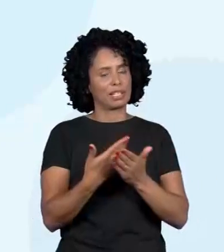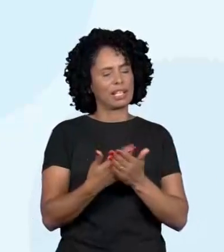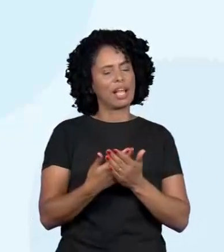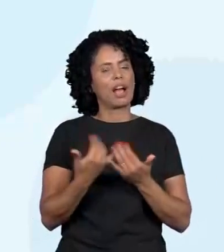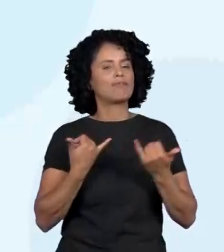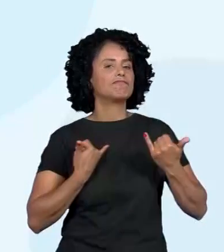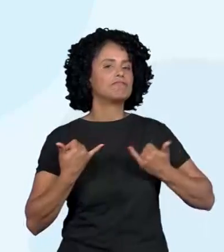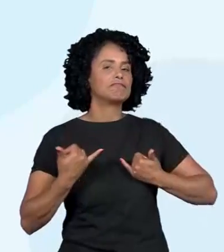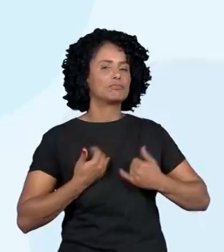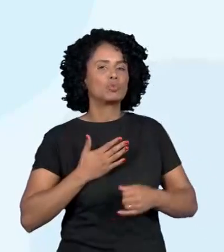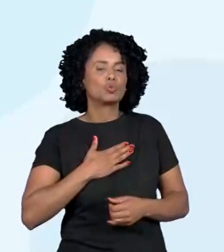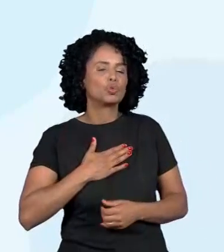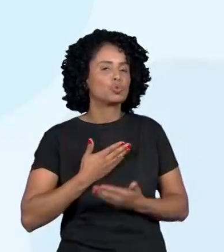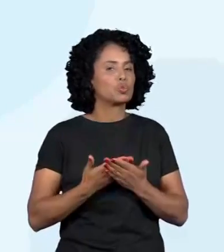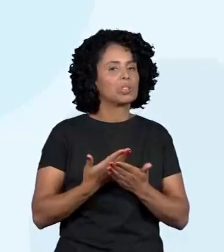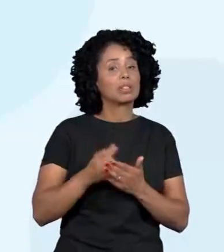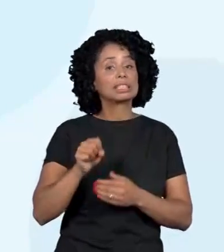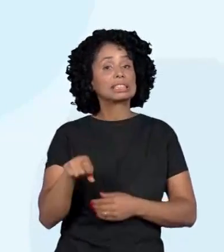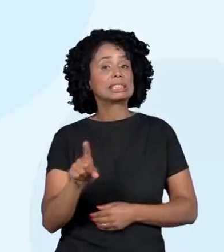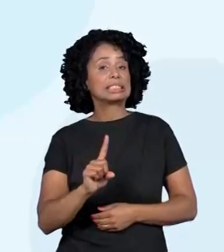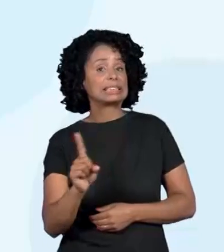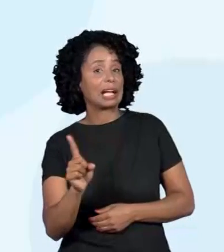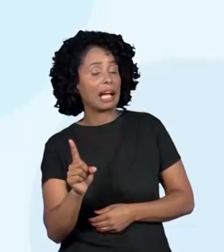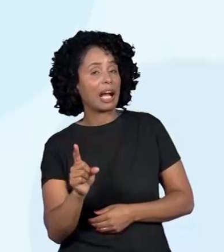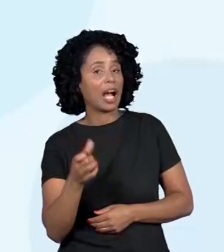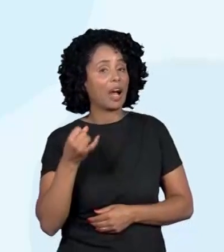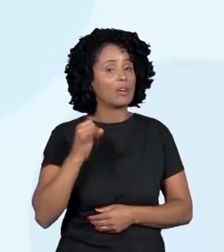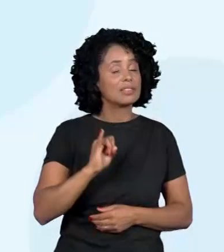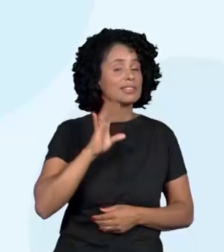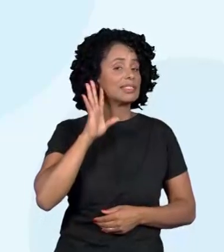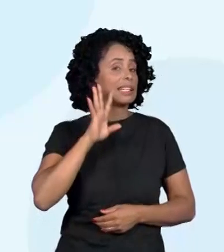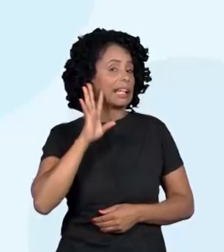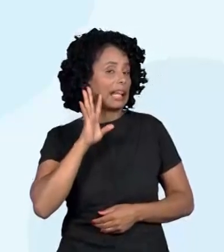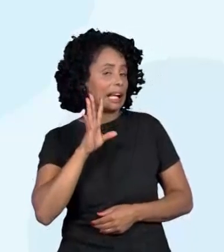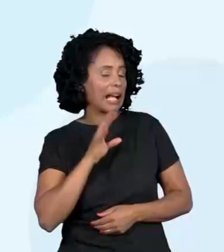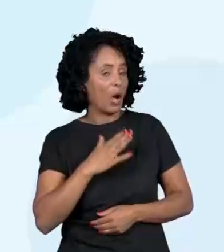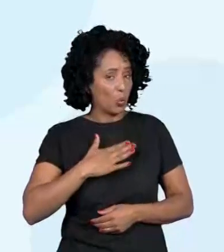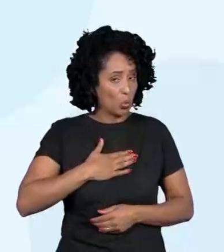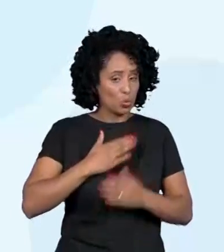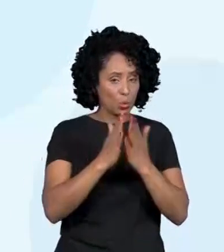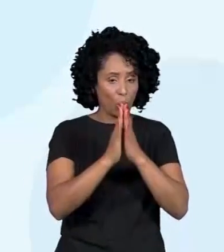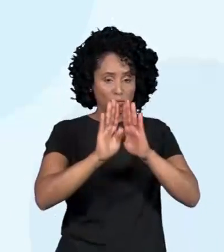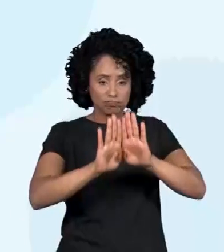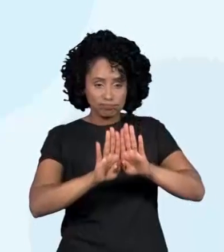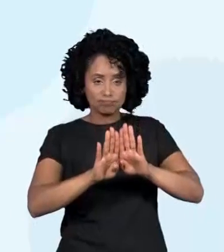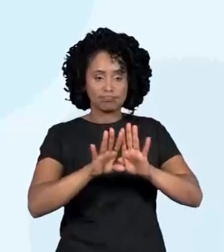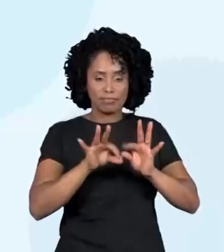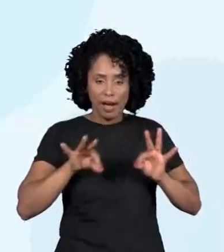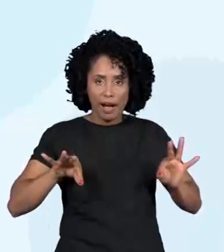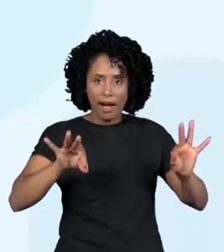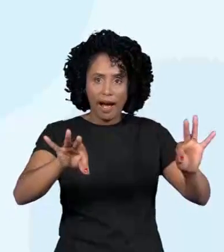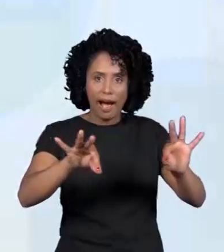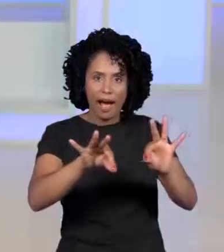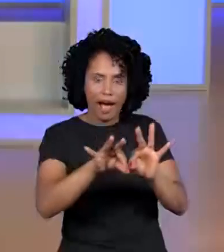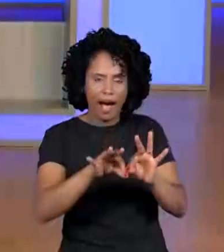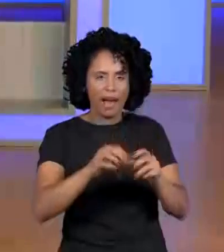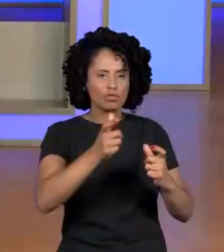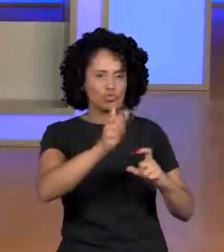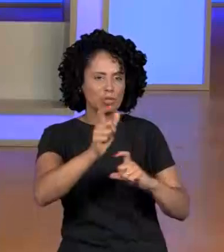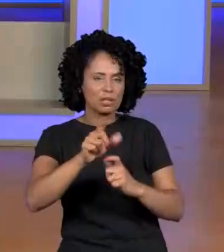contarem o que acharam sobre essa aula de simetria e área e geometria,